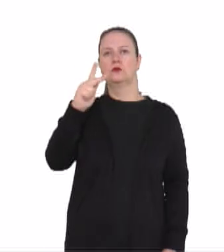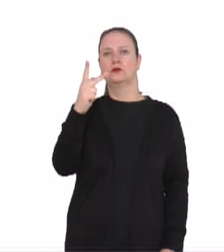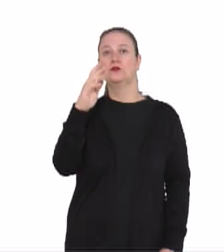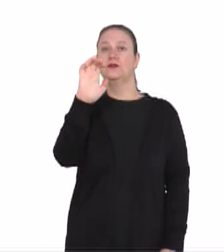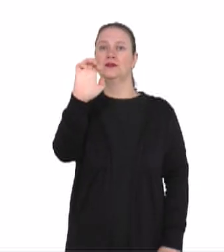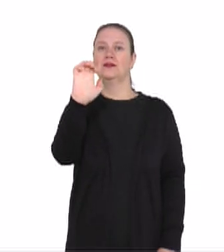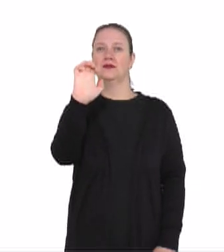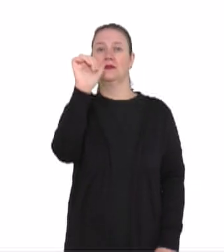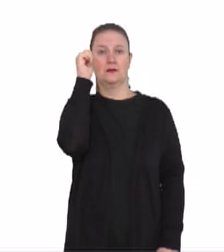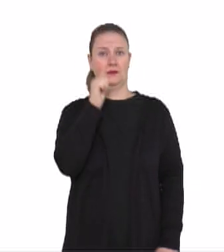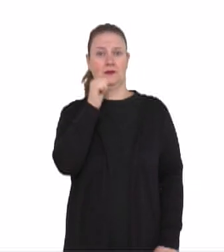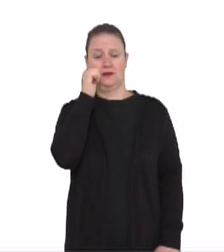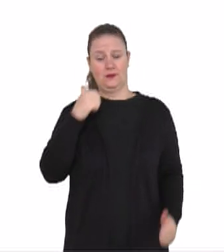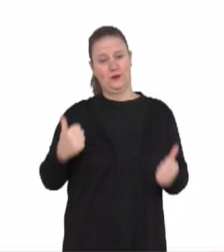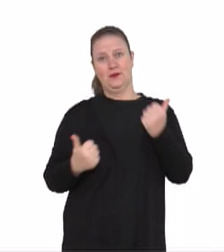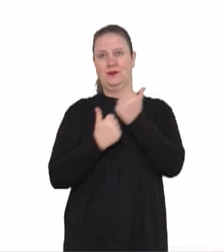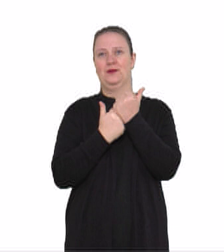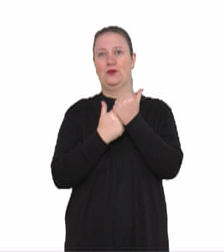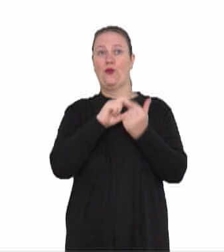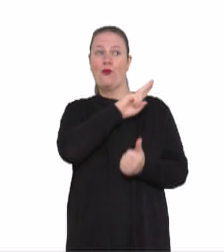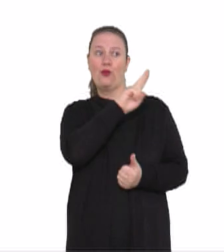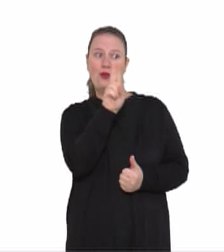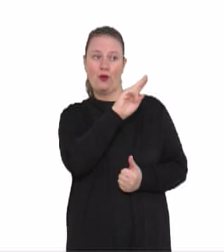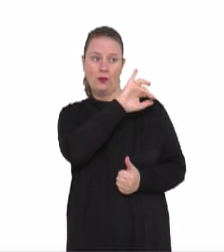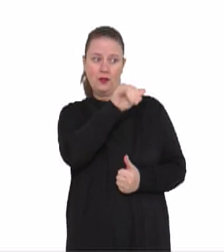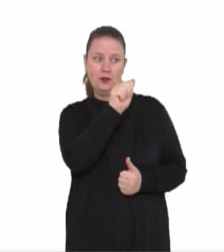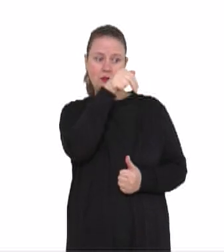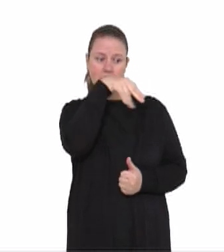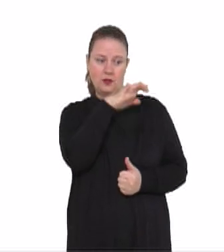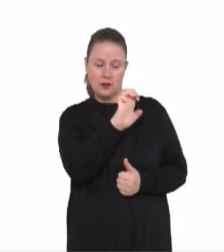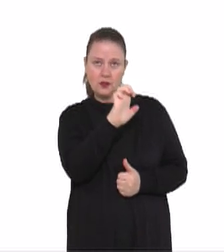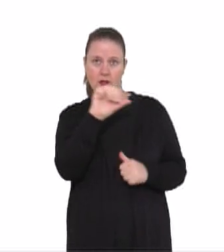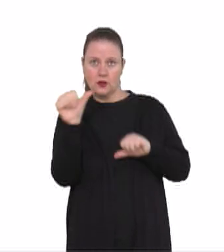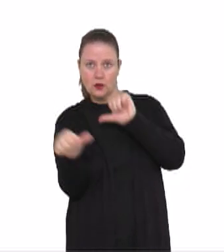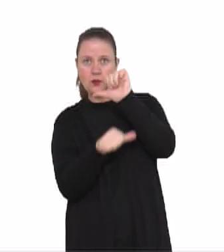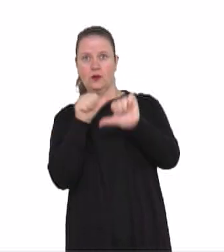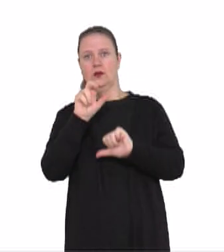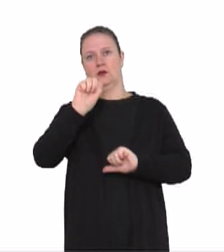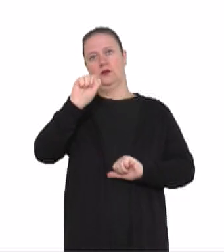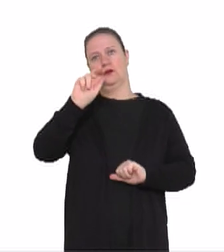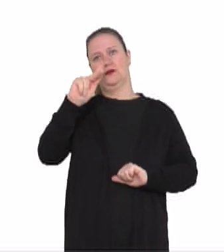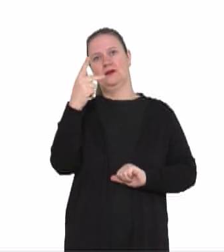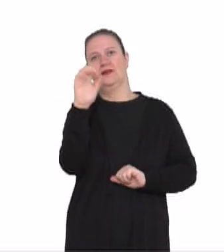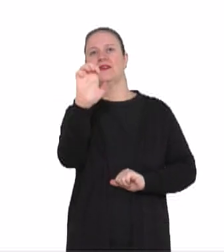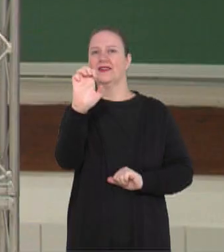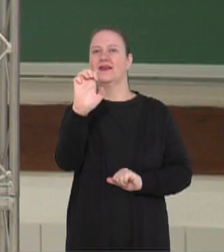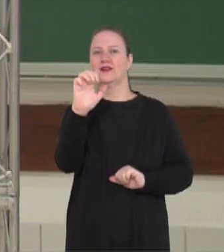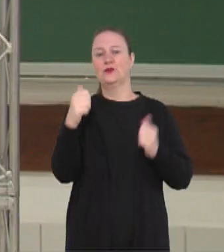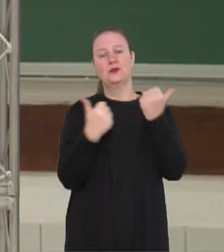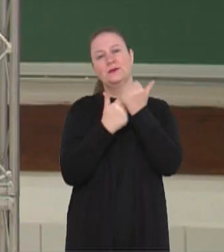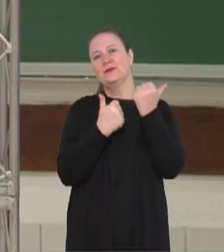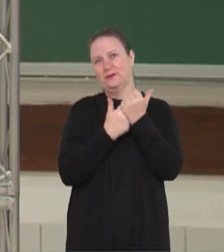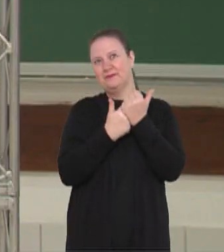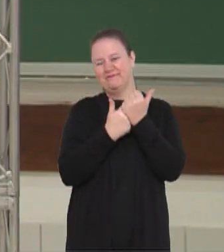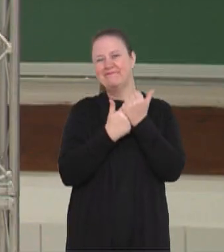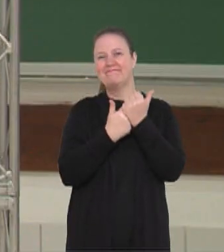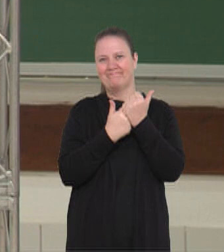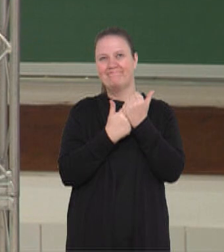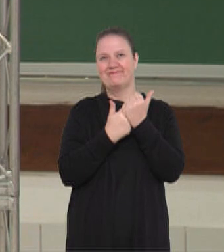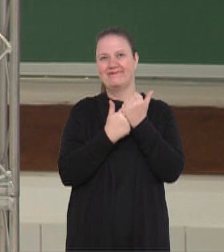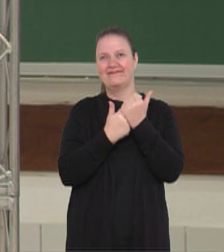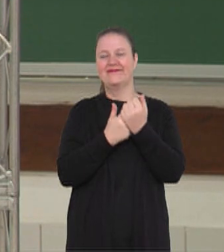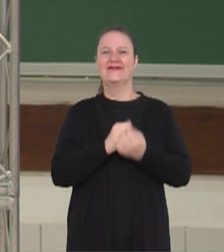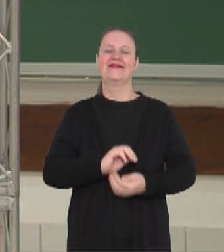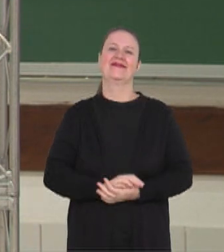por she. Of course, I'm gonna replace Jane por she. Então, a frase ficou, she is a very concerned